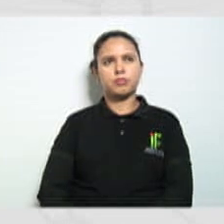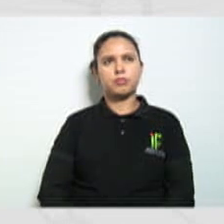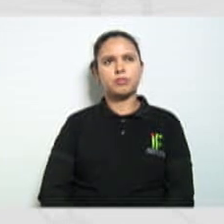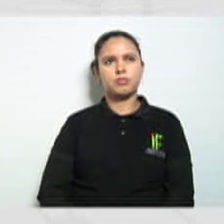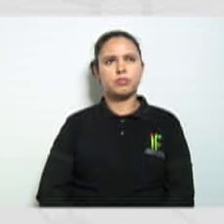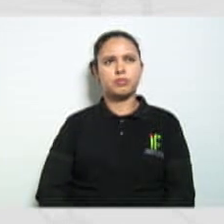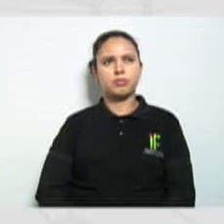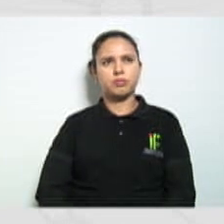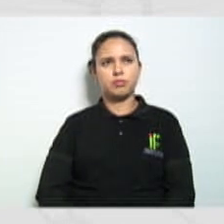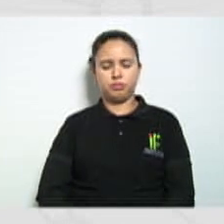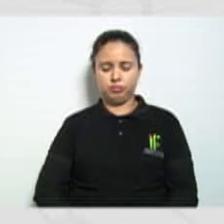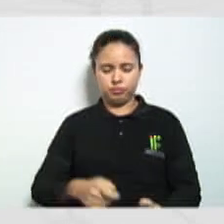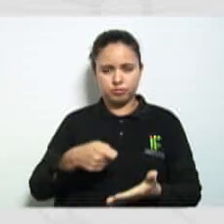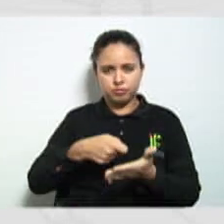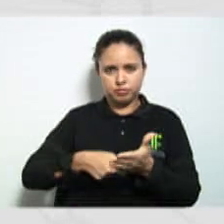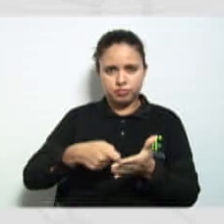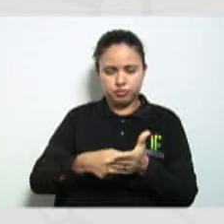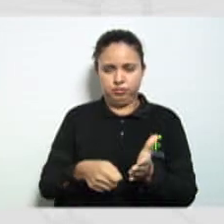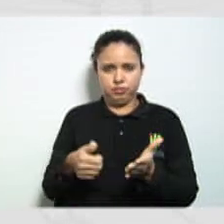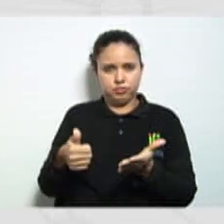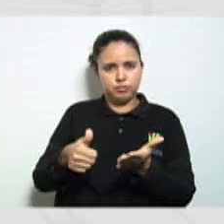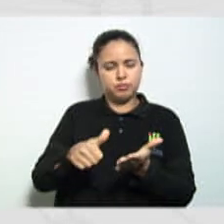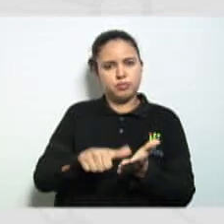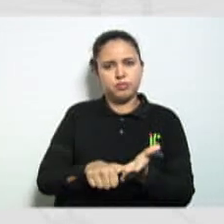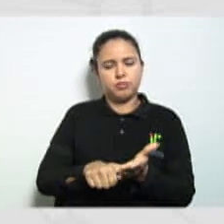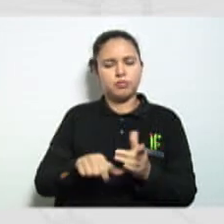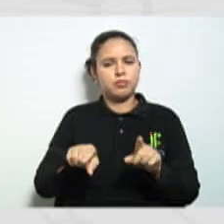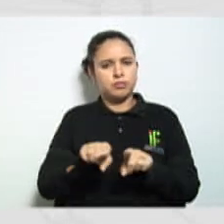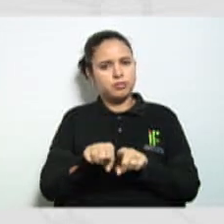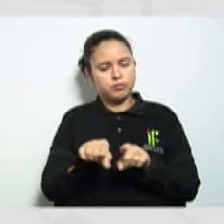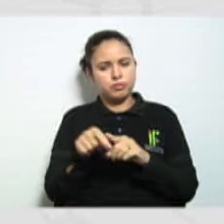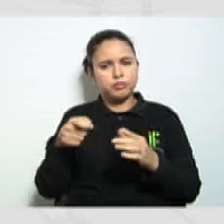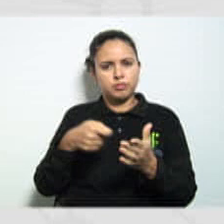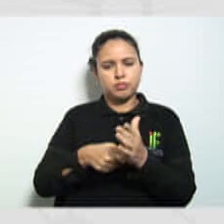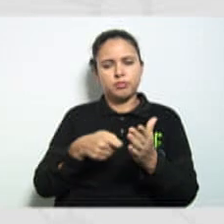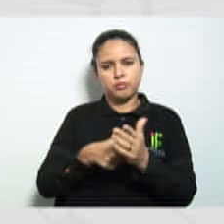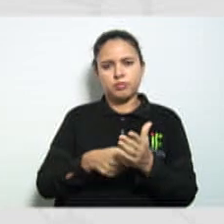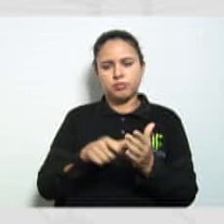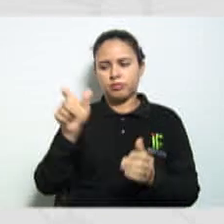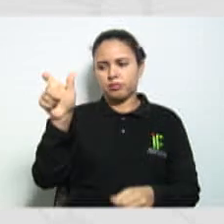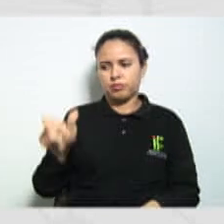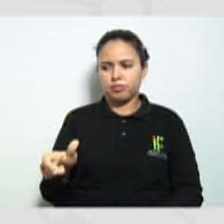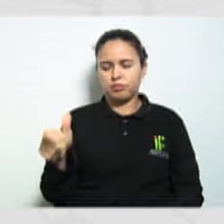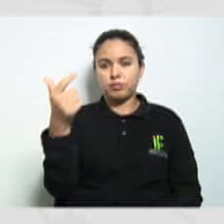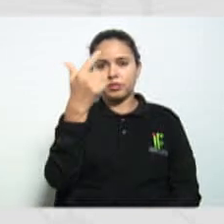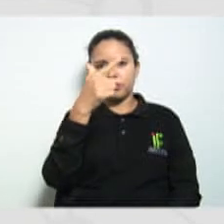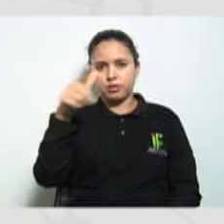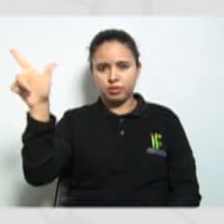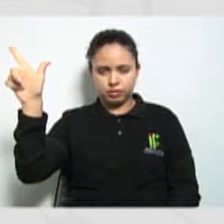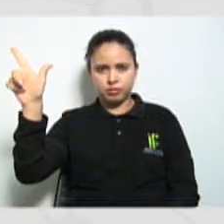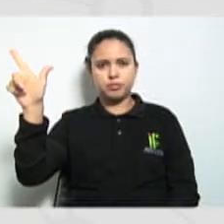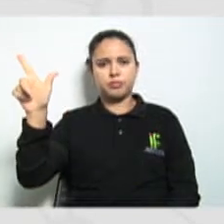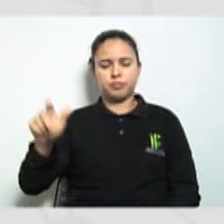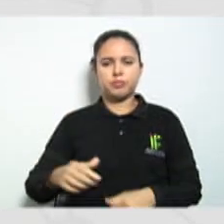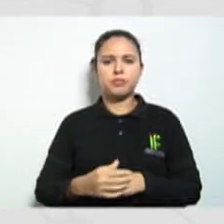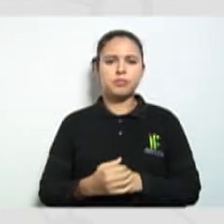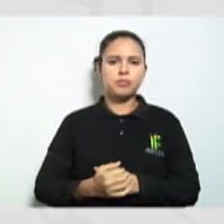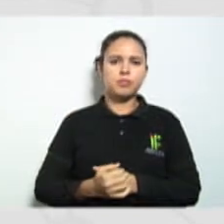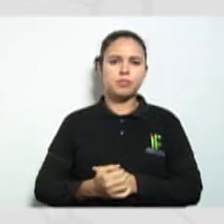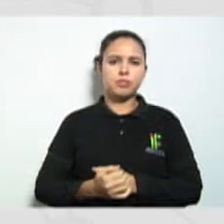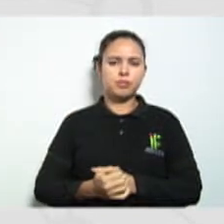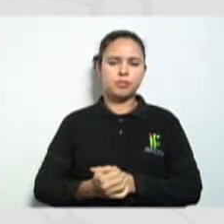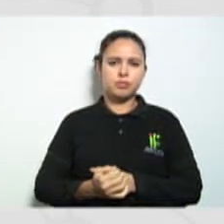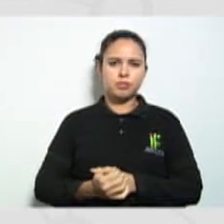com terceiros. Para quê? No momento que for apresentado para